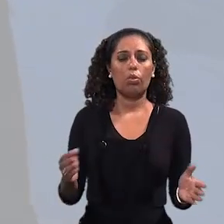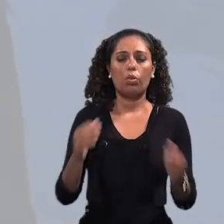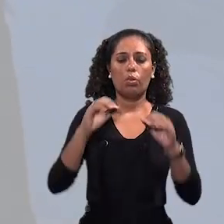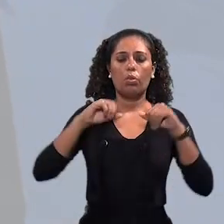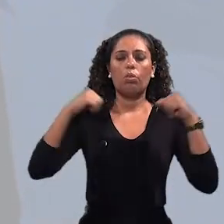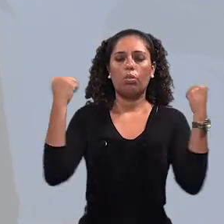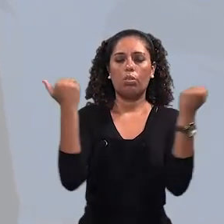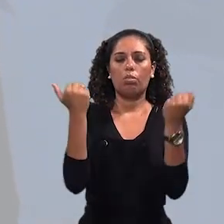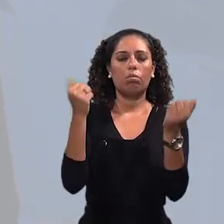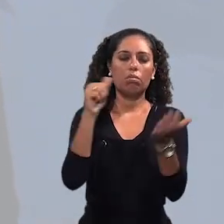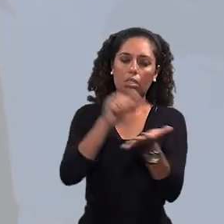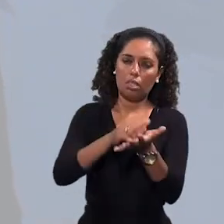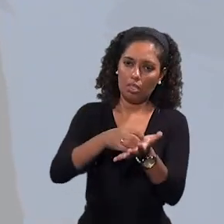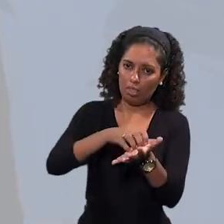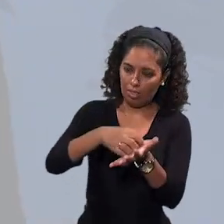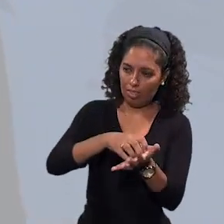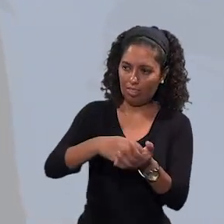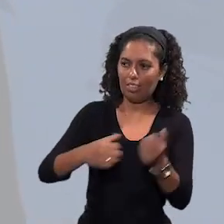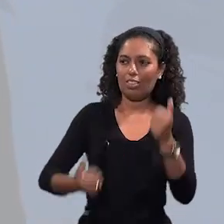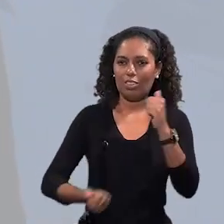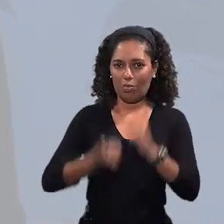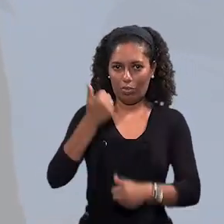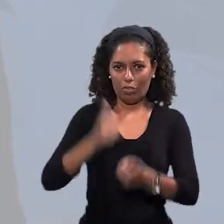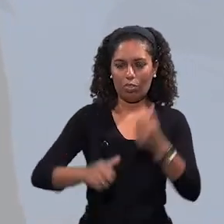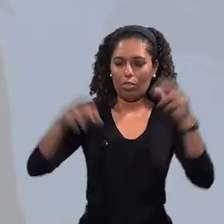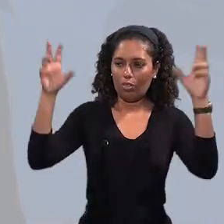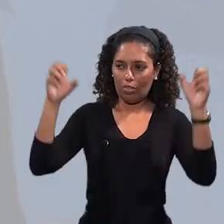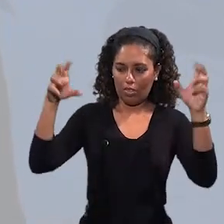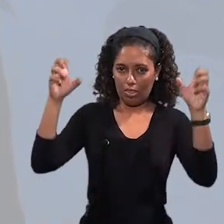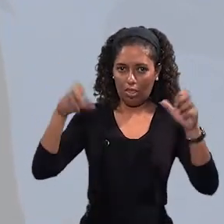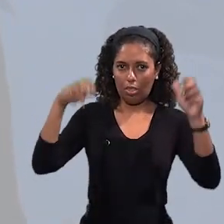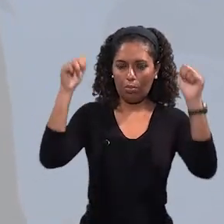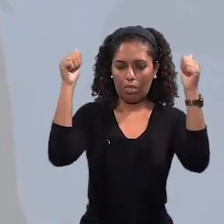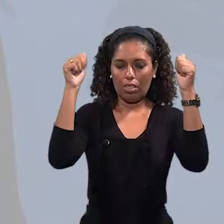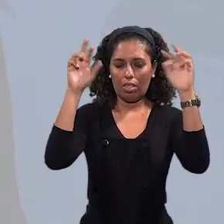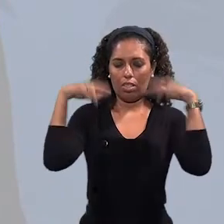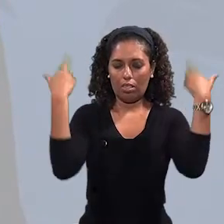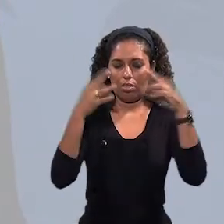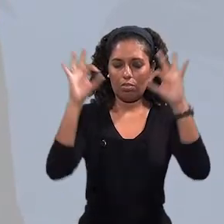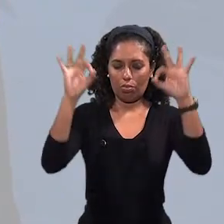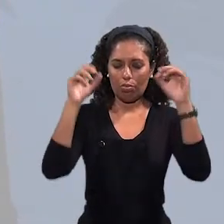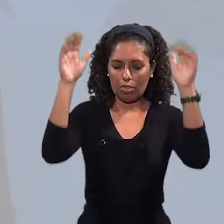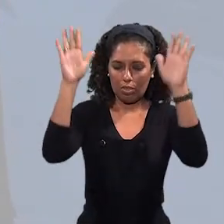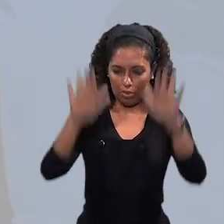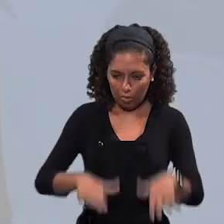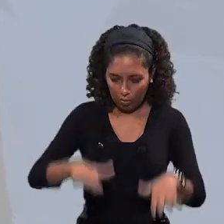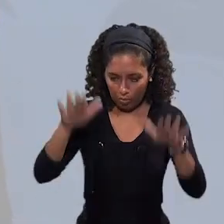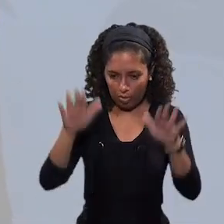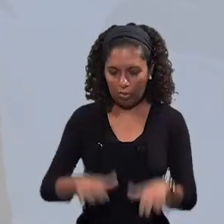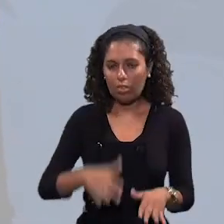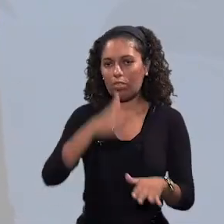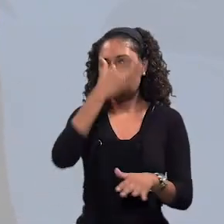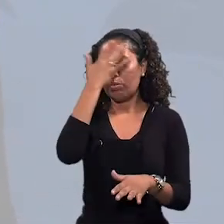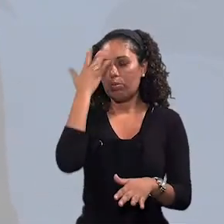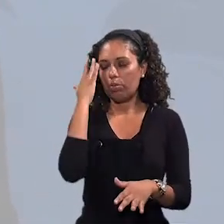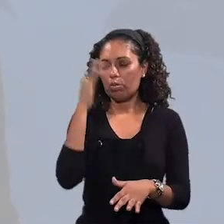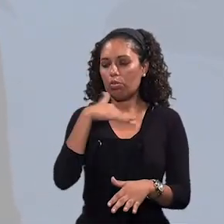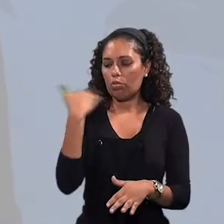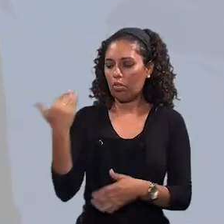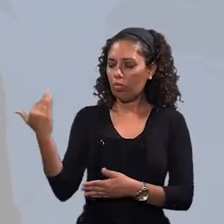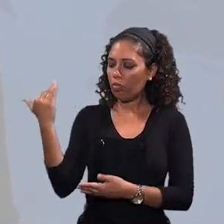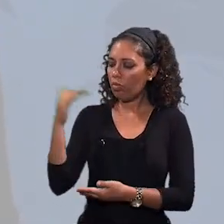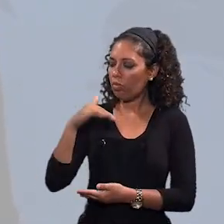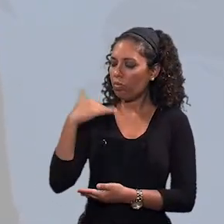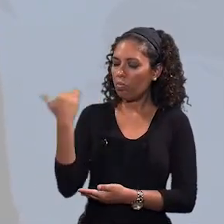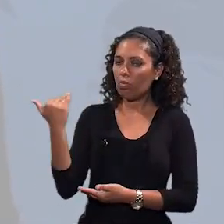final do Arena Esportiva. O tema do programa foi a sessão solene em memória das vítimas do Ninho do Urubu. E